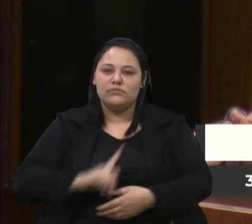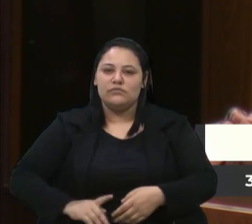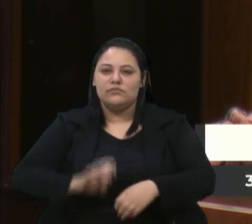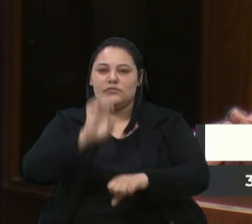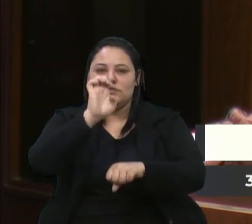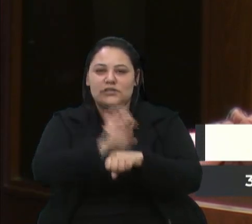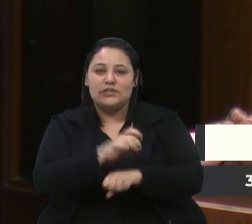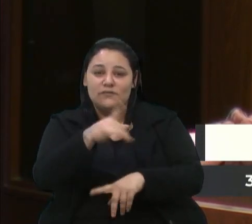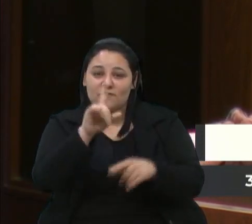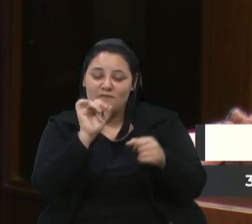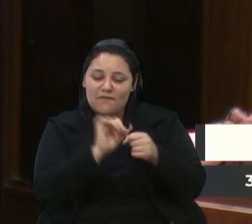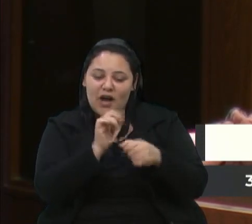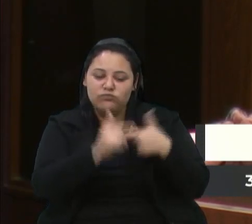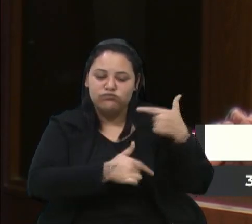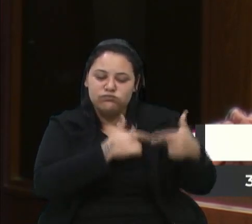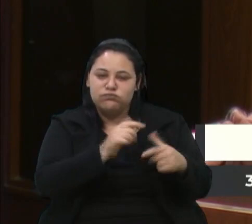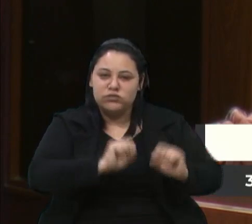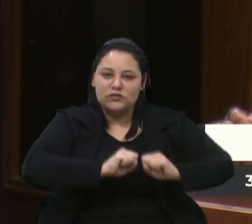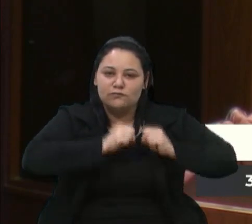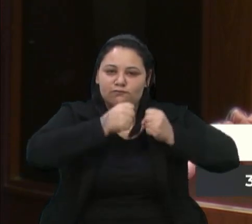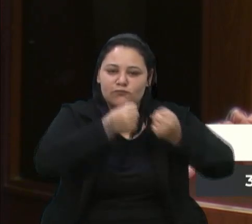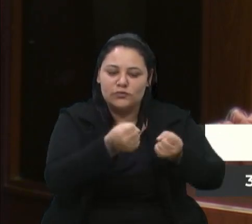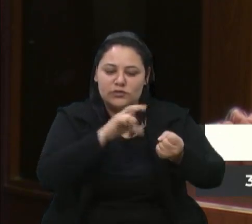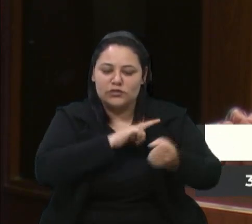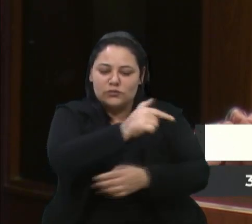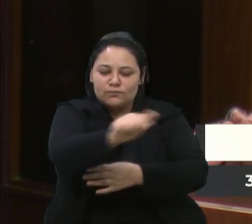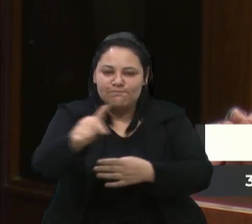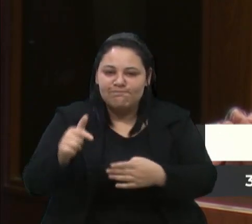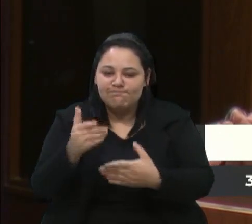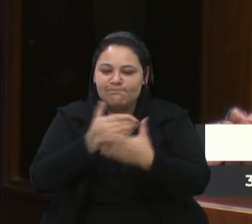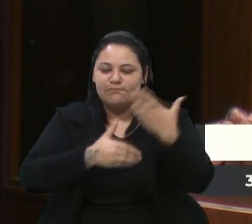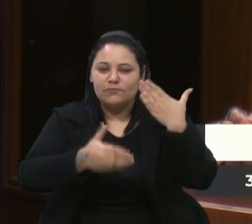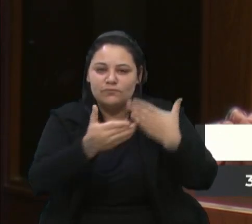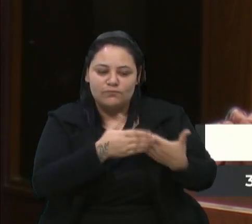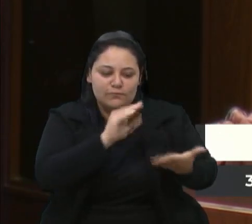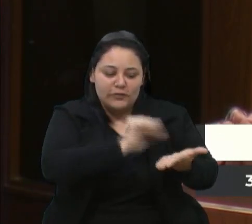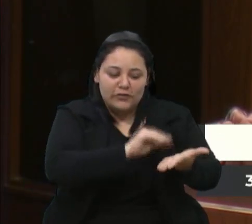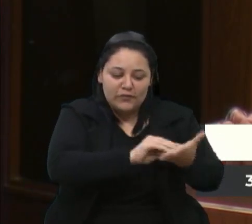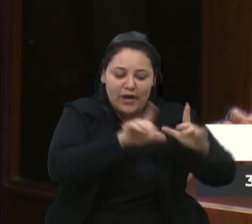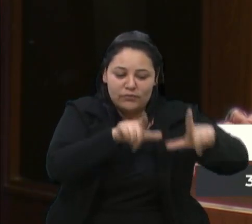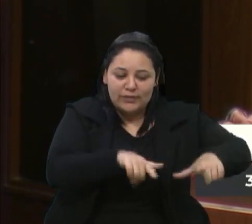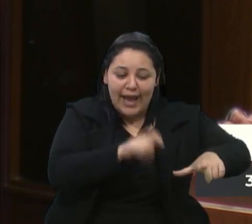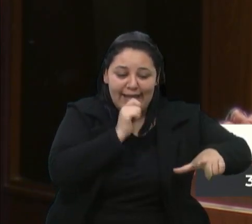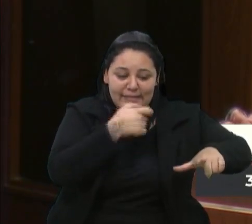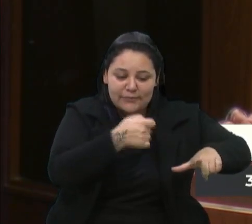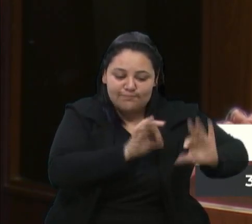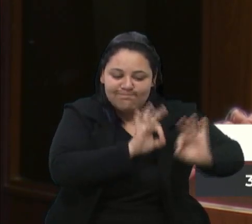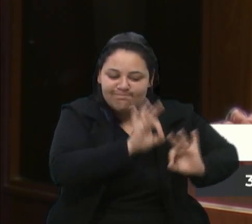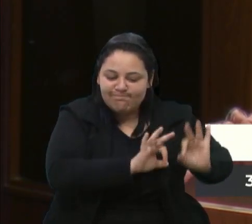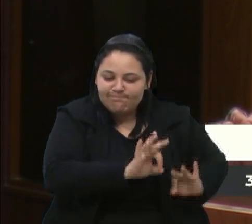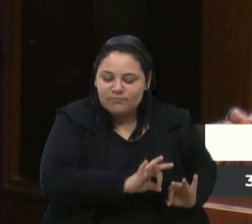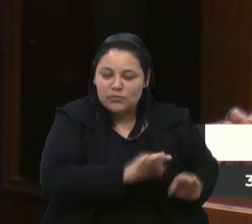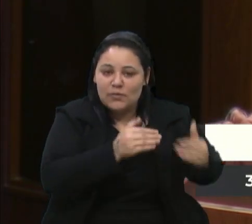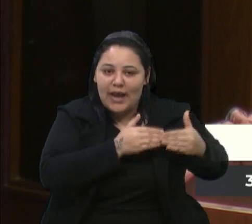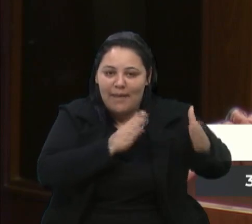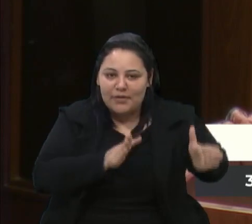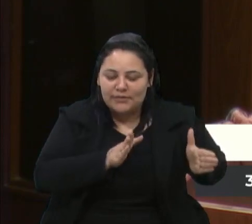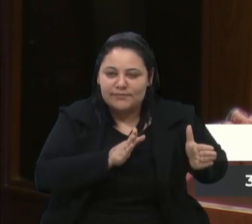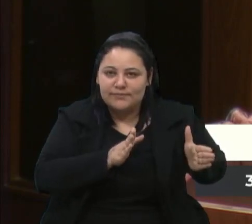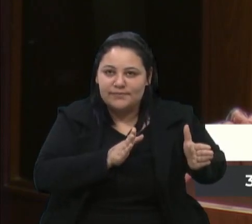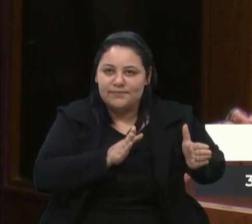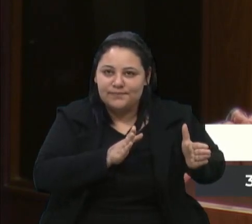faça a sua parte para que o restante dos leitos que ainda precisam ser viabilizados, para que a abertura